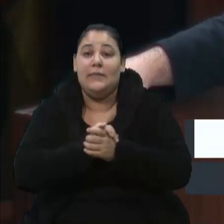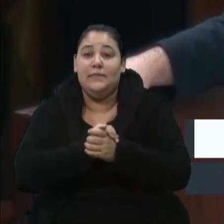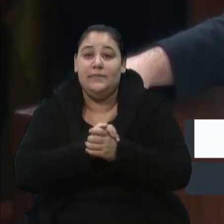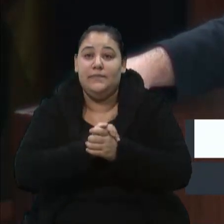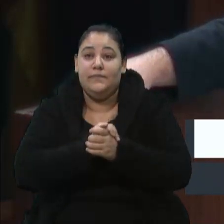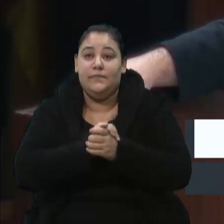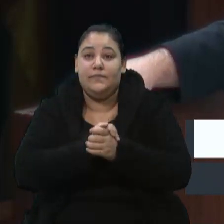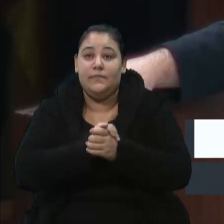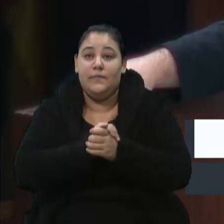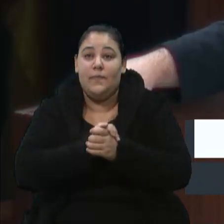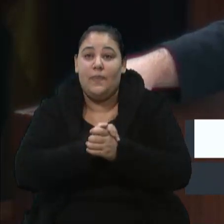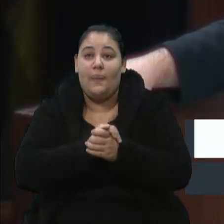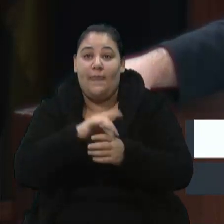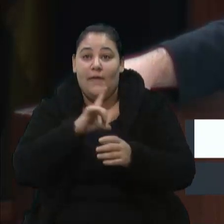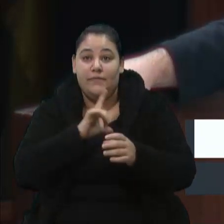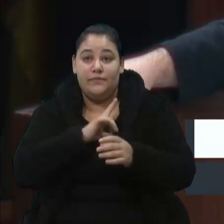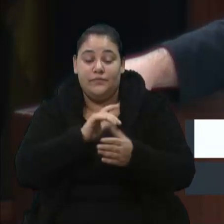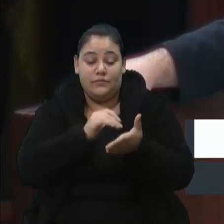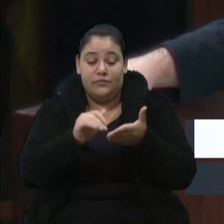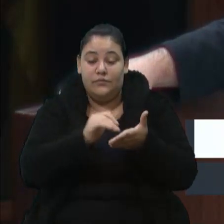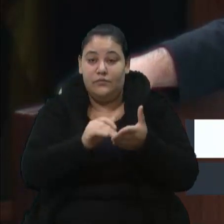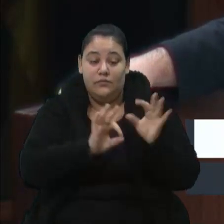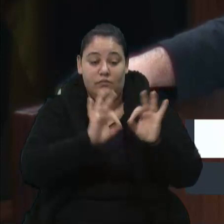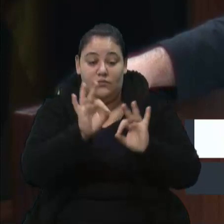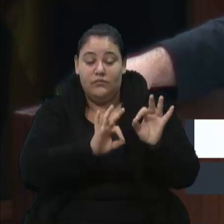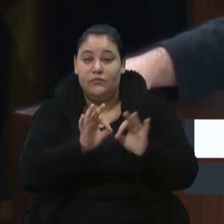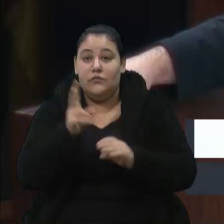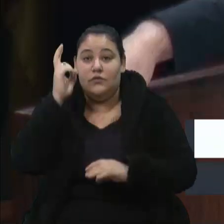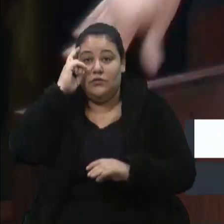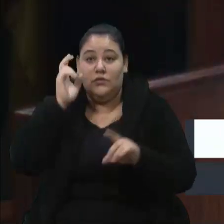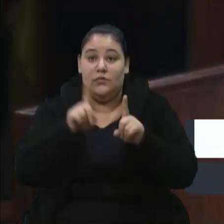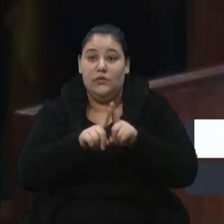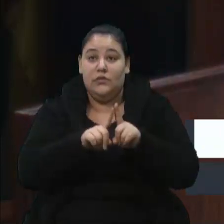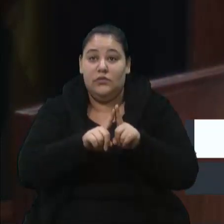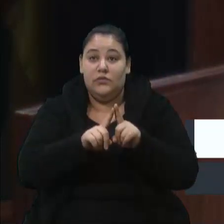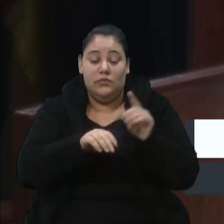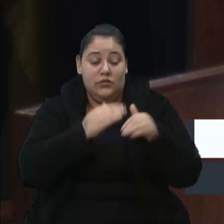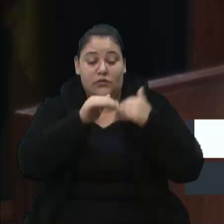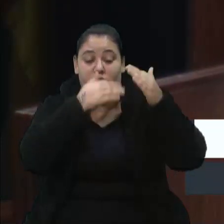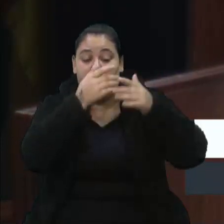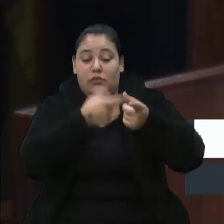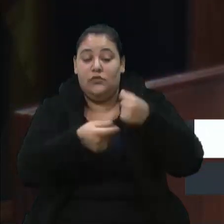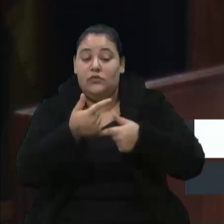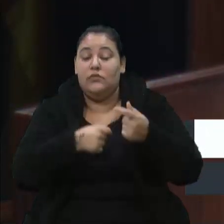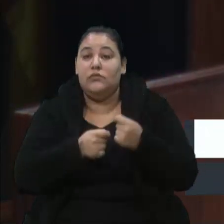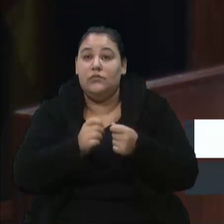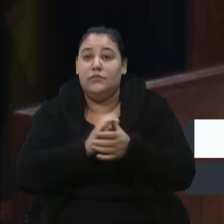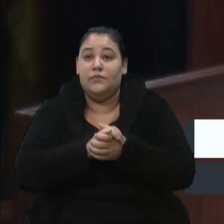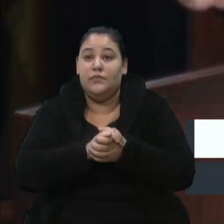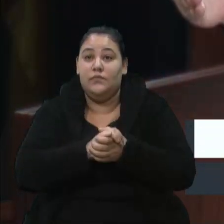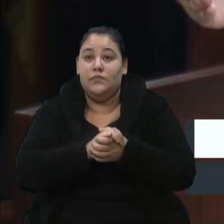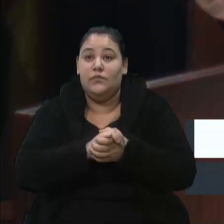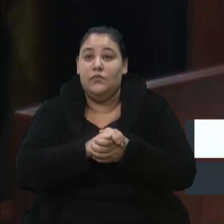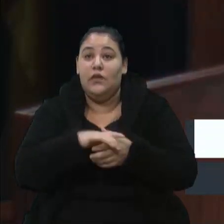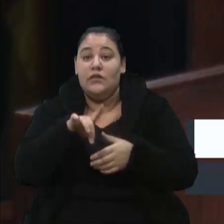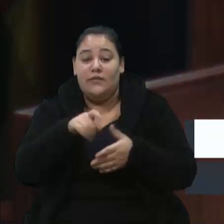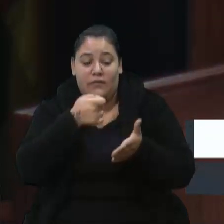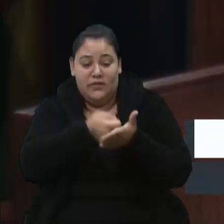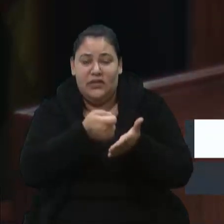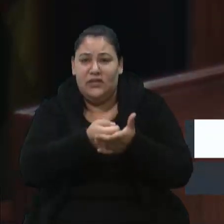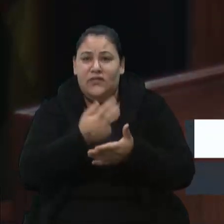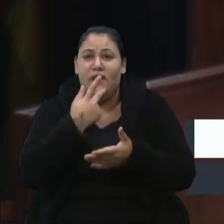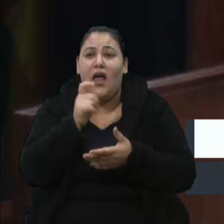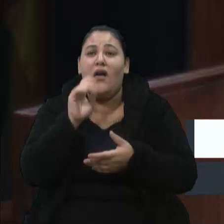de Planejamento, da Cultura e Desenvolvimento Econômico, eles estavam lá na mesa. Só que eles estavam tentando falar o que cabia